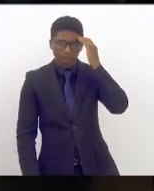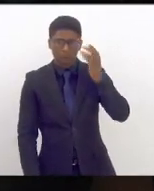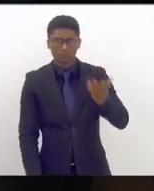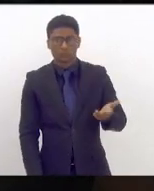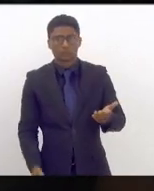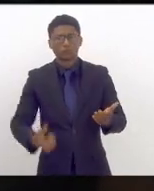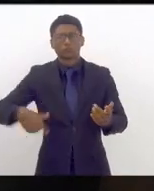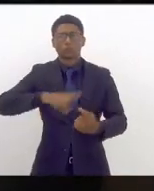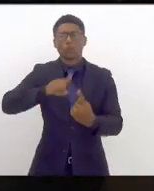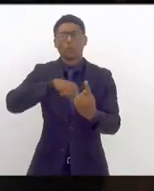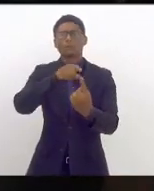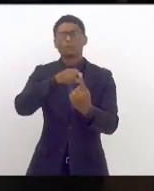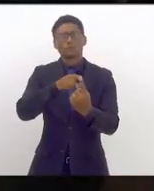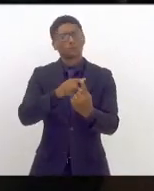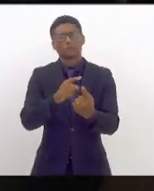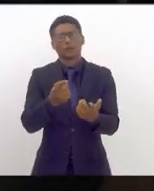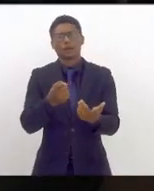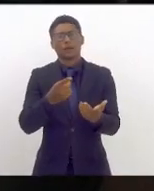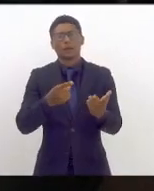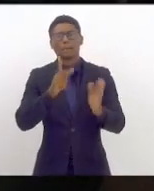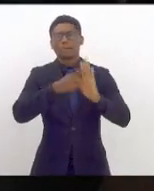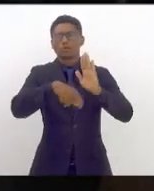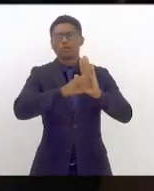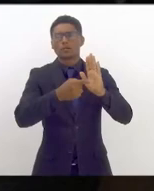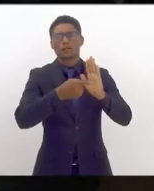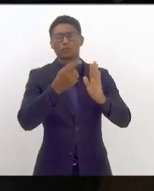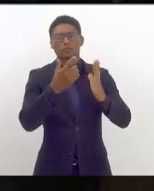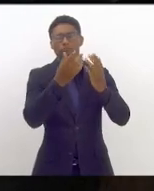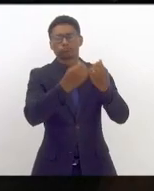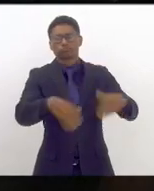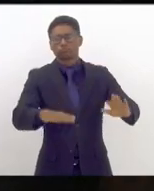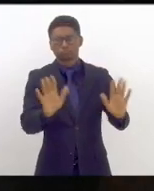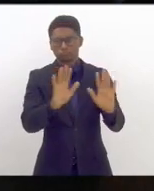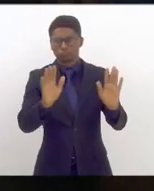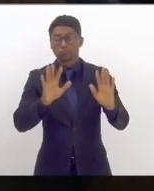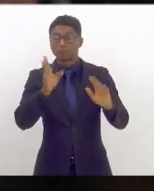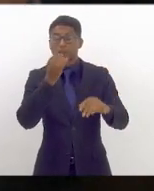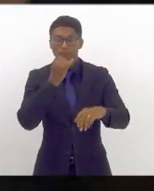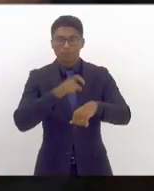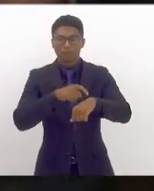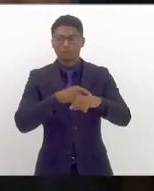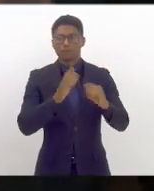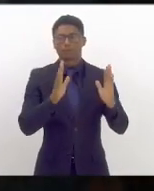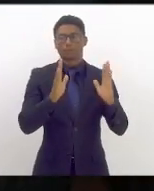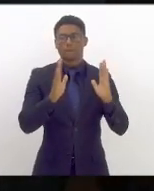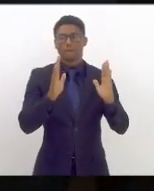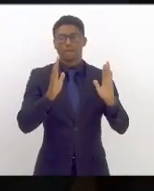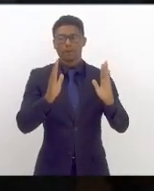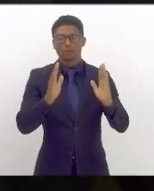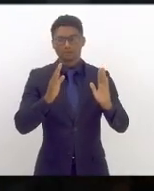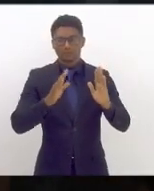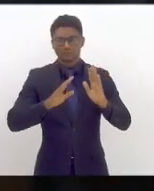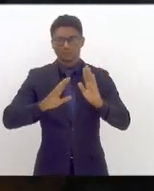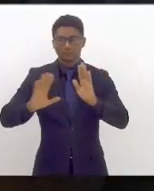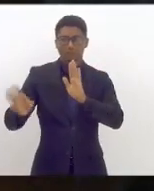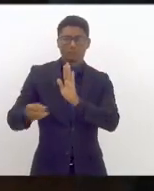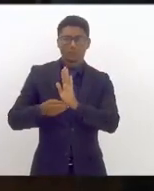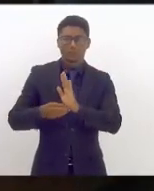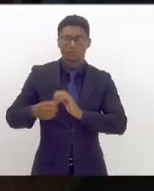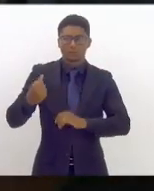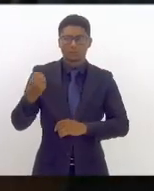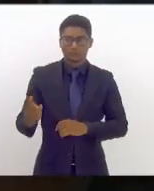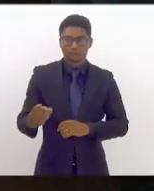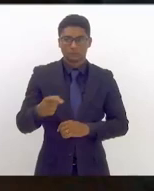objetivo nosso que o projeto não seja aprovado do ponto de vista do prazo que seria o nosso destaque da emenda 13 o deputado